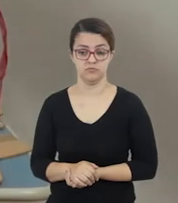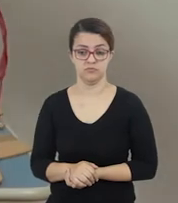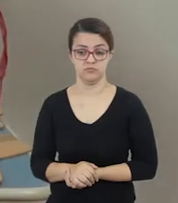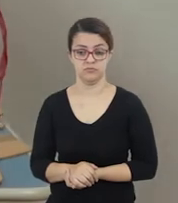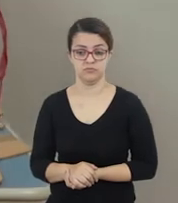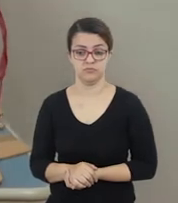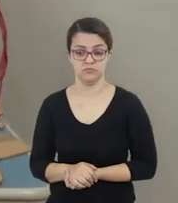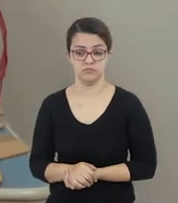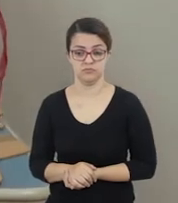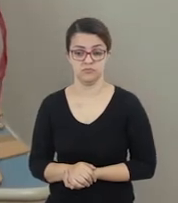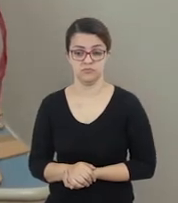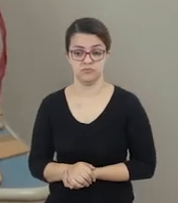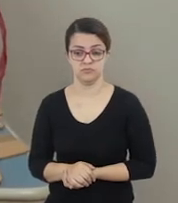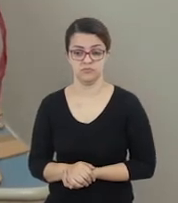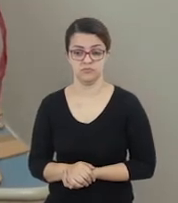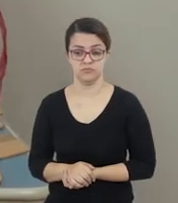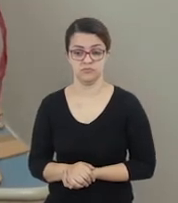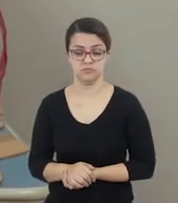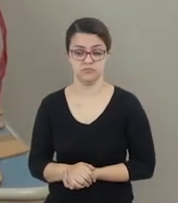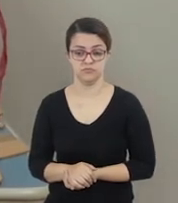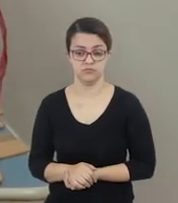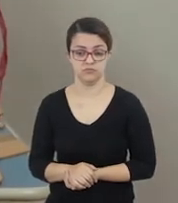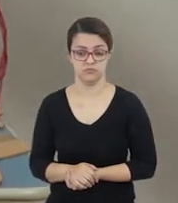aqui. Olha aí.